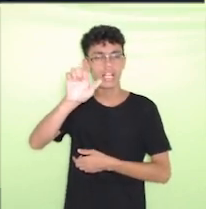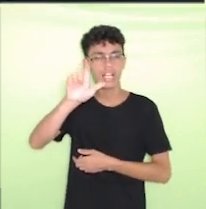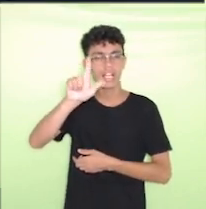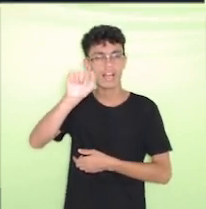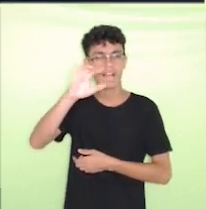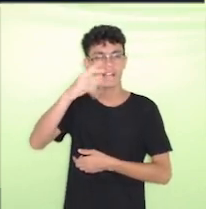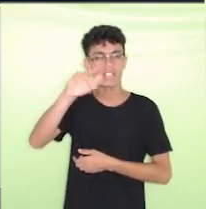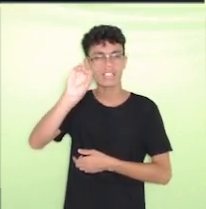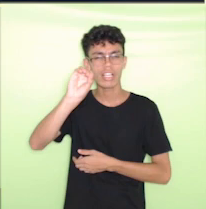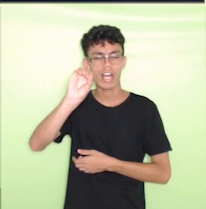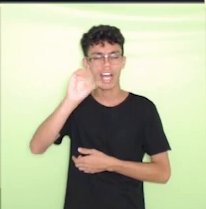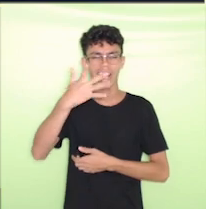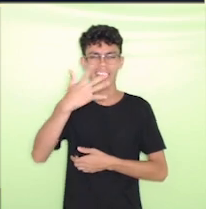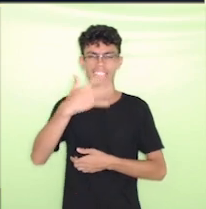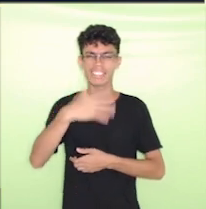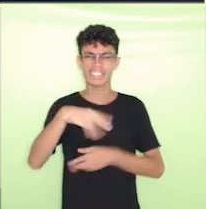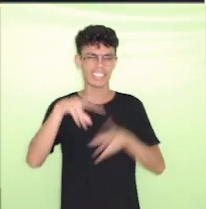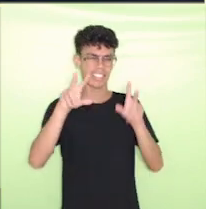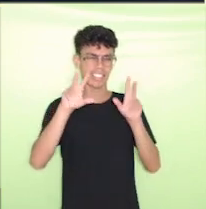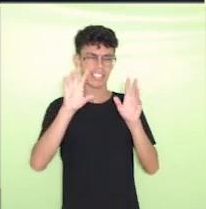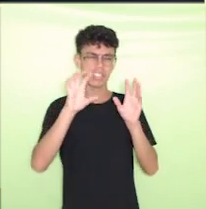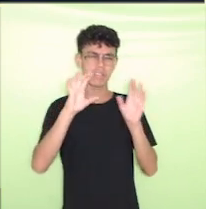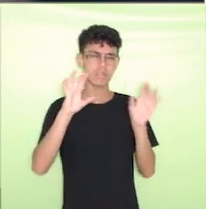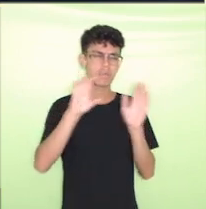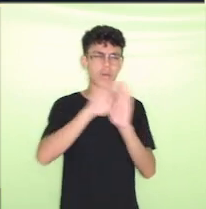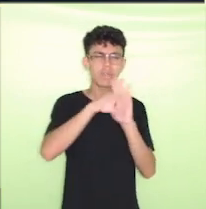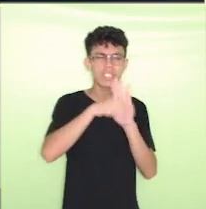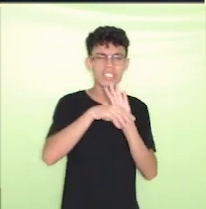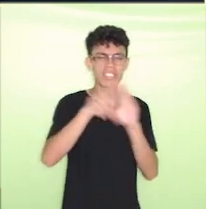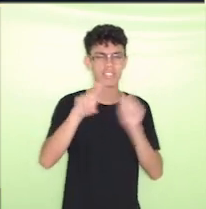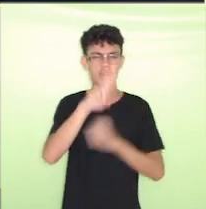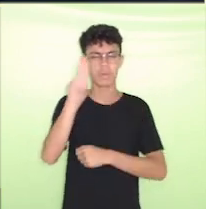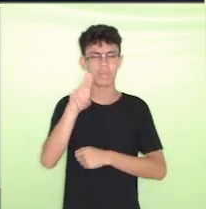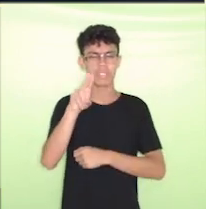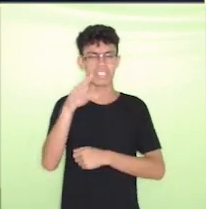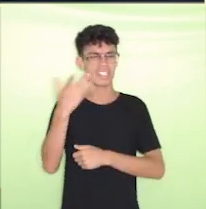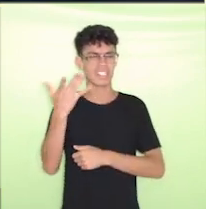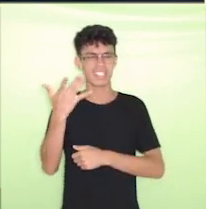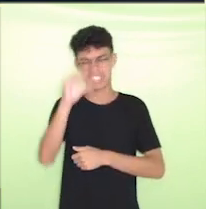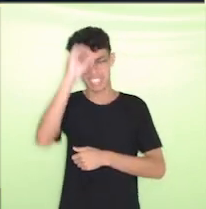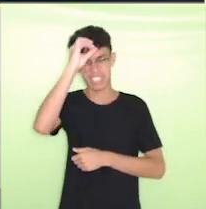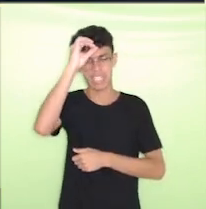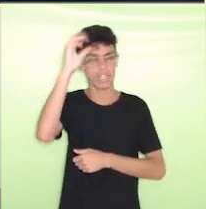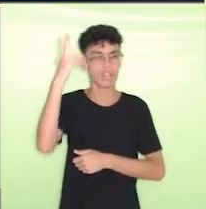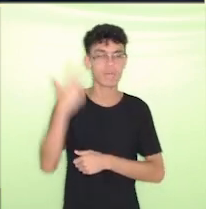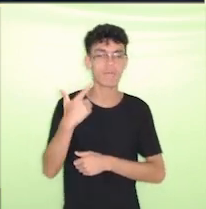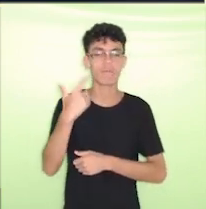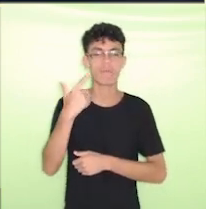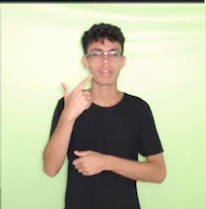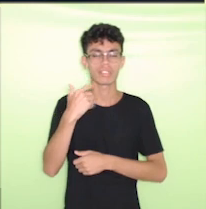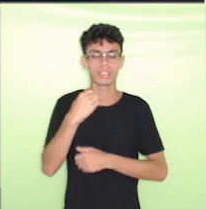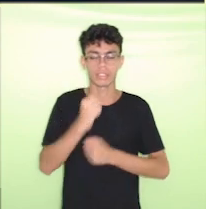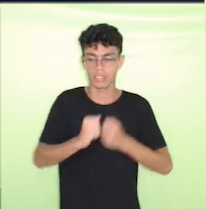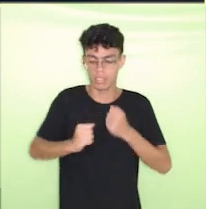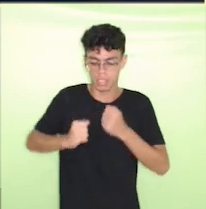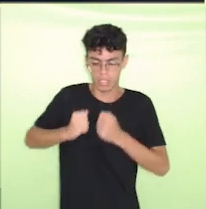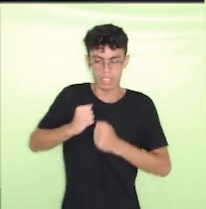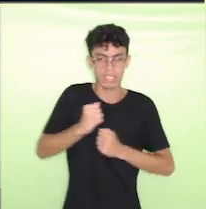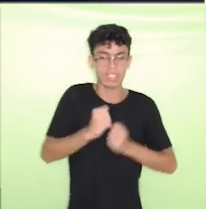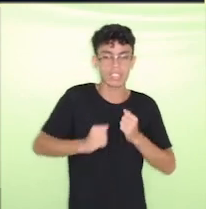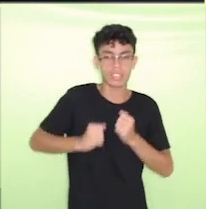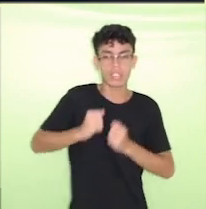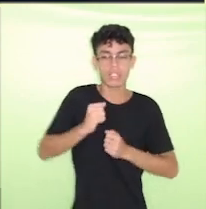Delação. Que termos você usa? Não seja tola. É natural uma certa inquietude no coração